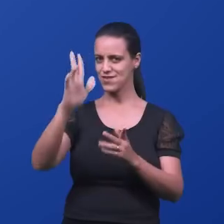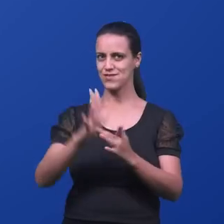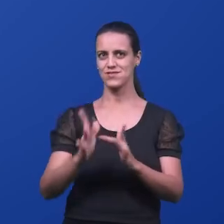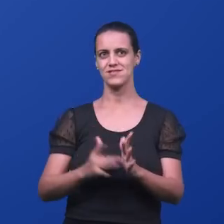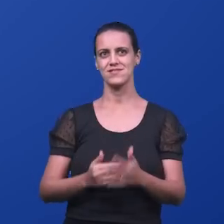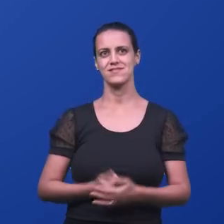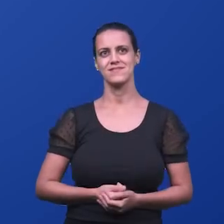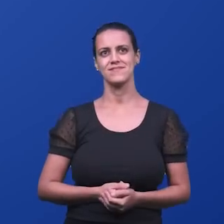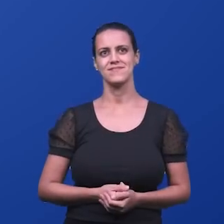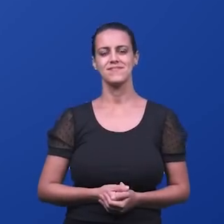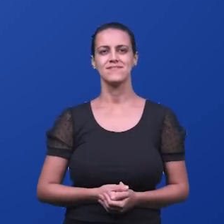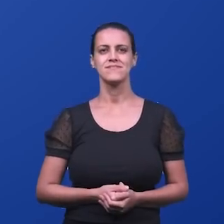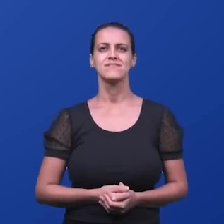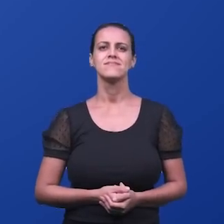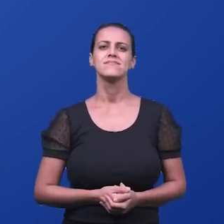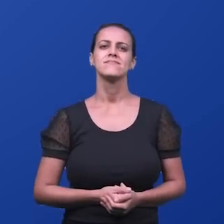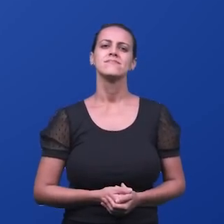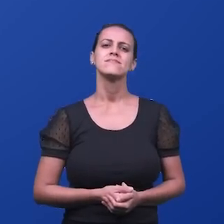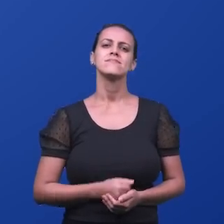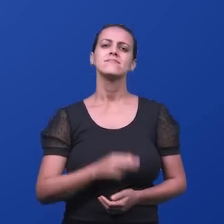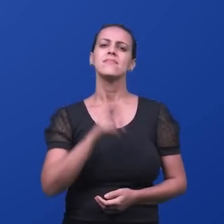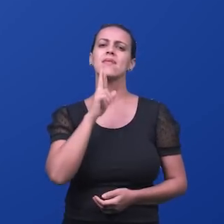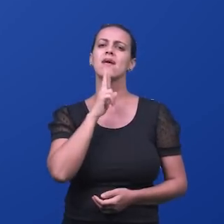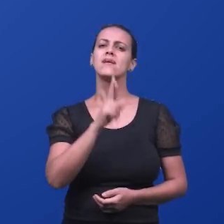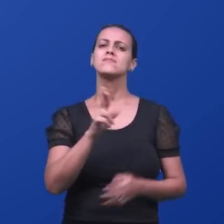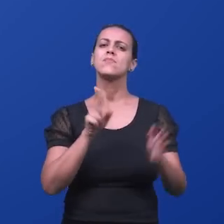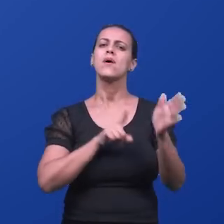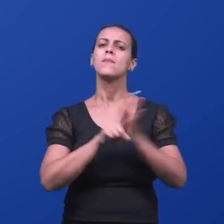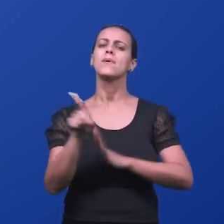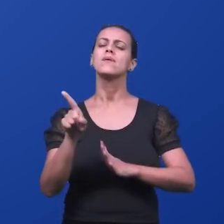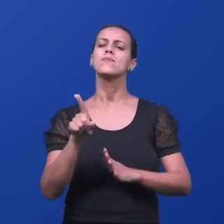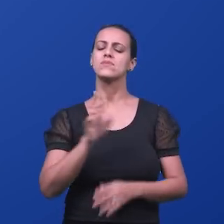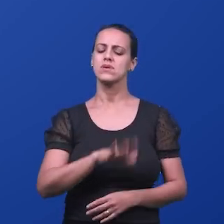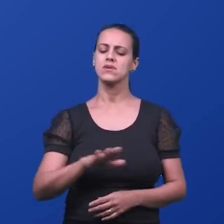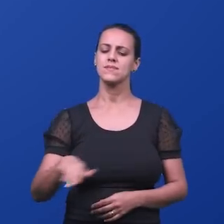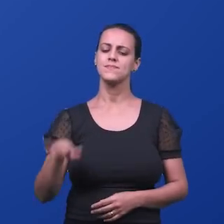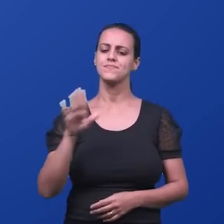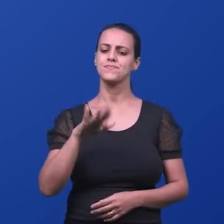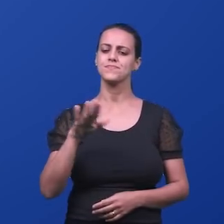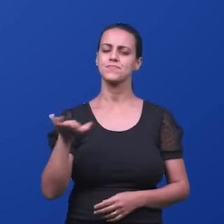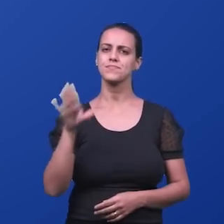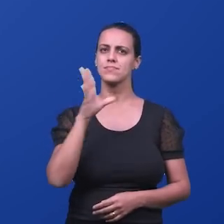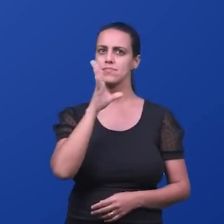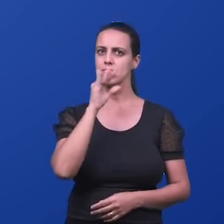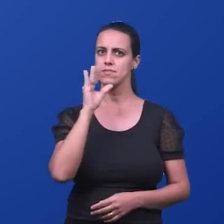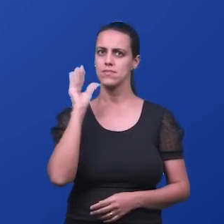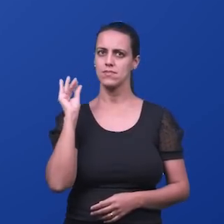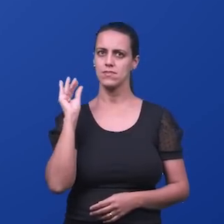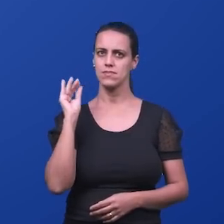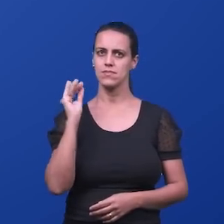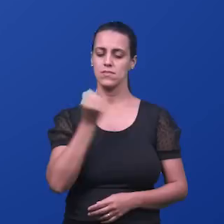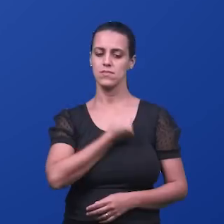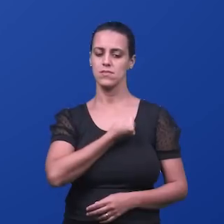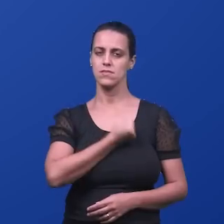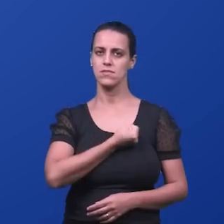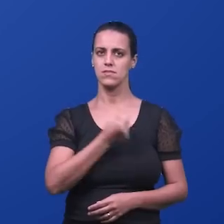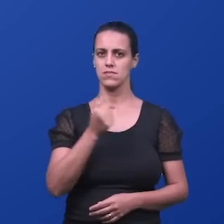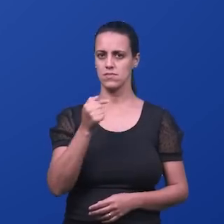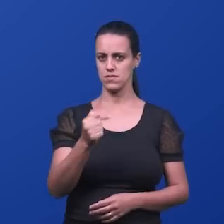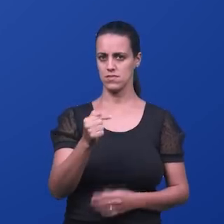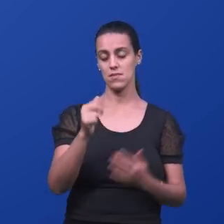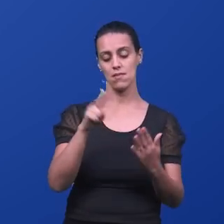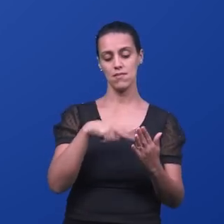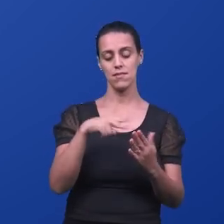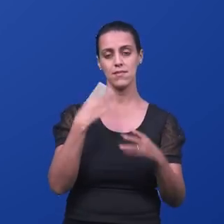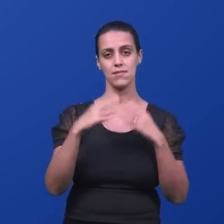Senhor Jesus. Helena, respondendo à pergunta de crianças intermediárias e adolescentes, de número 7.